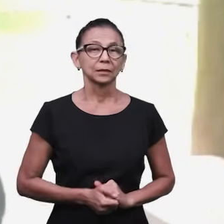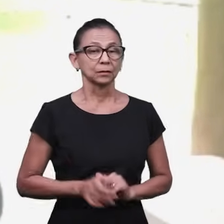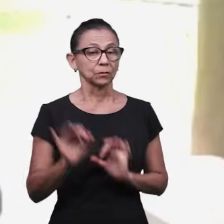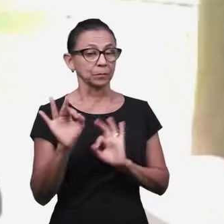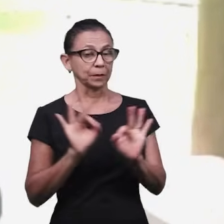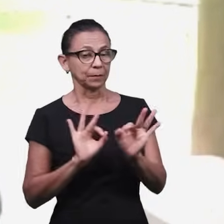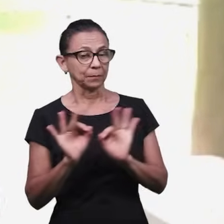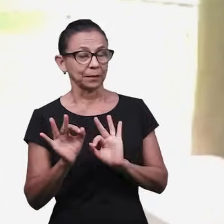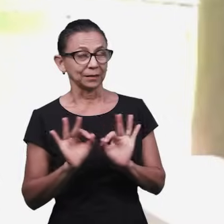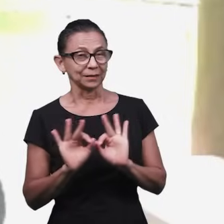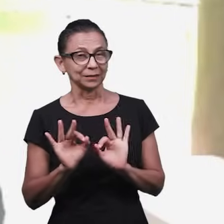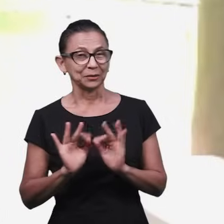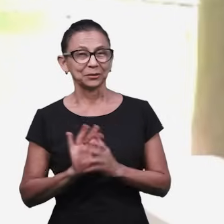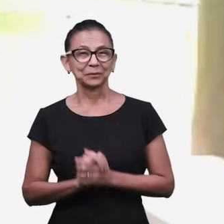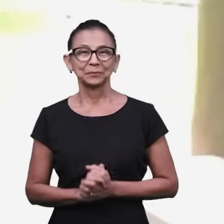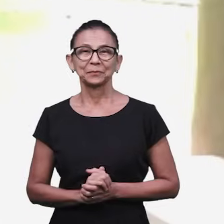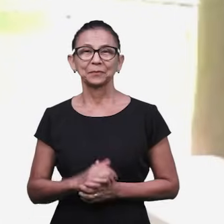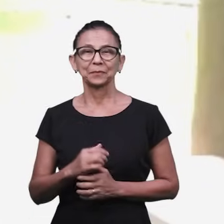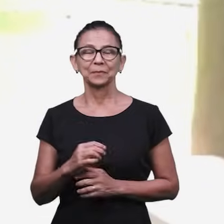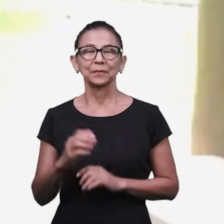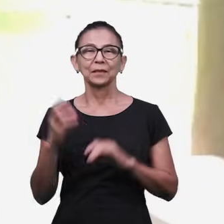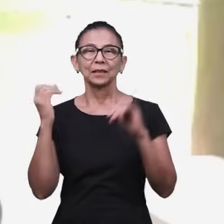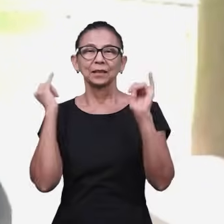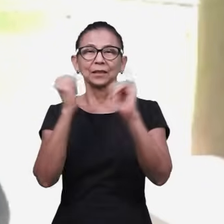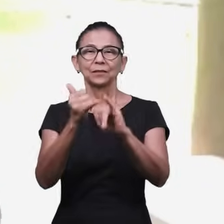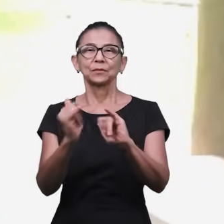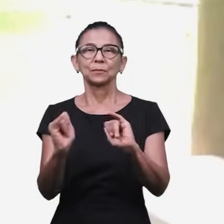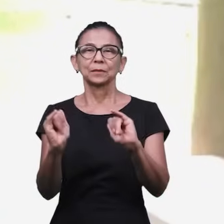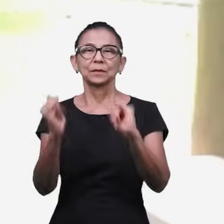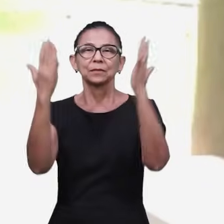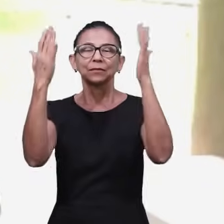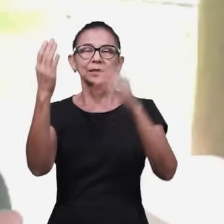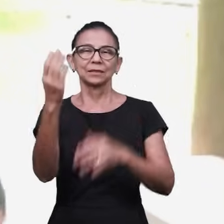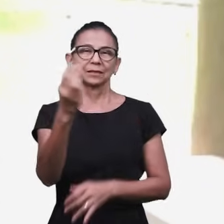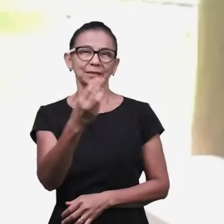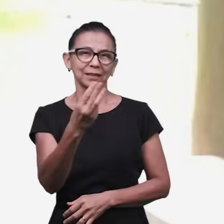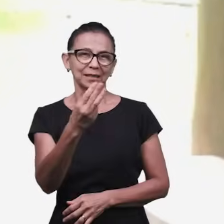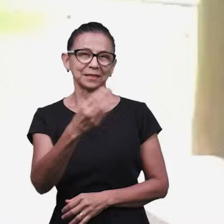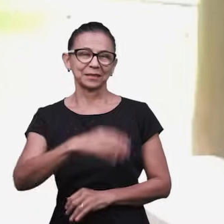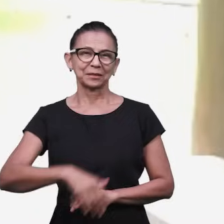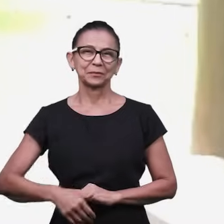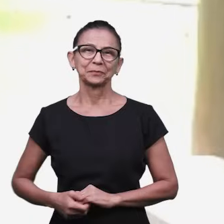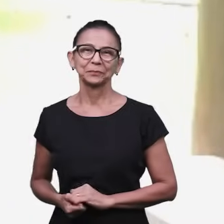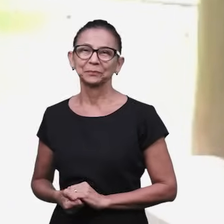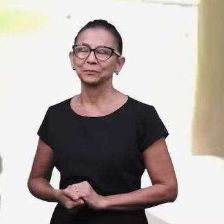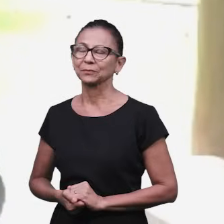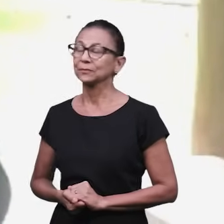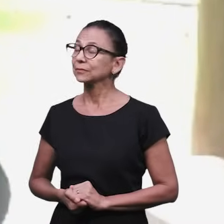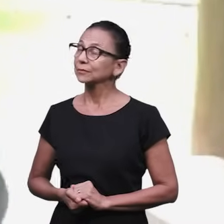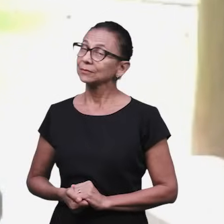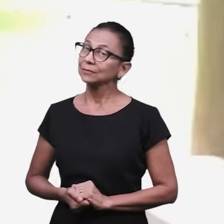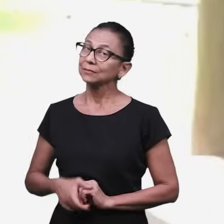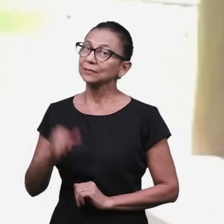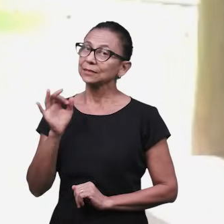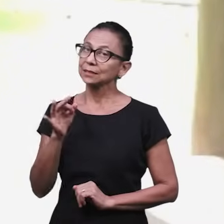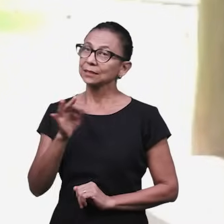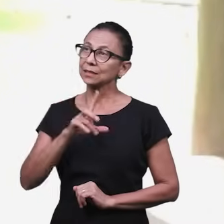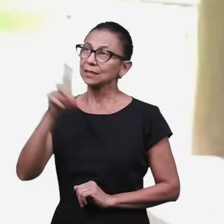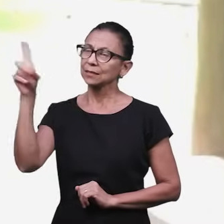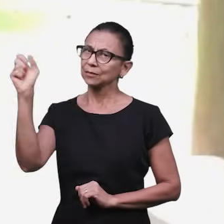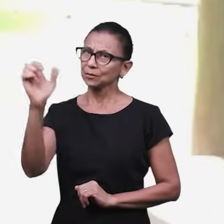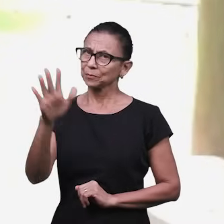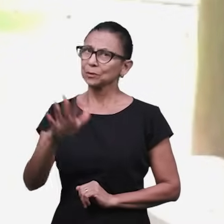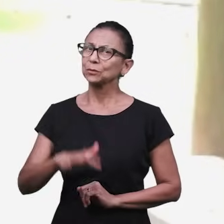e participação da terceira edição desse grande evento Trombetas e Festas. Tenho certeza de que o